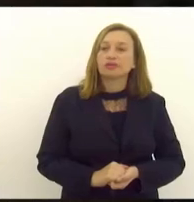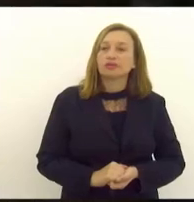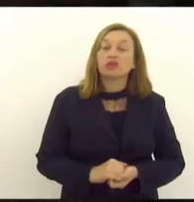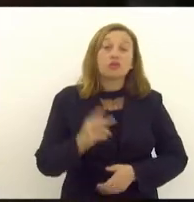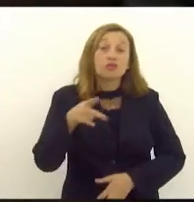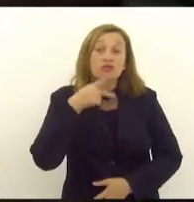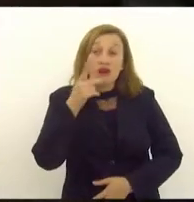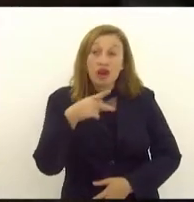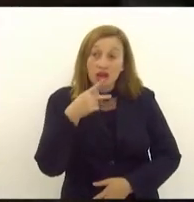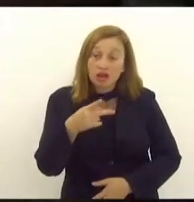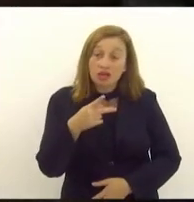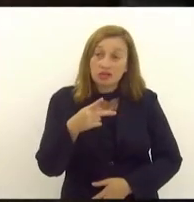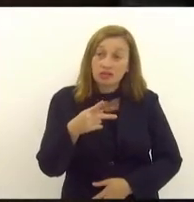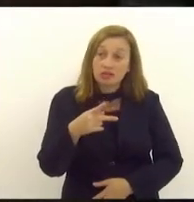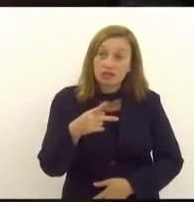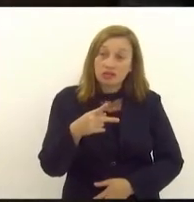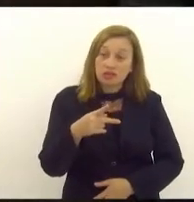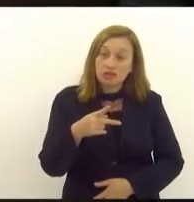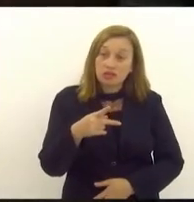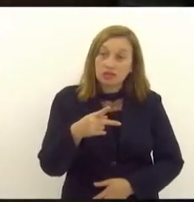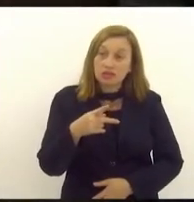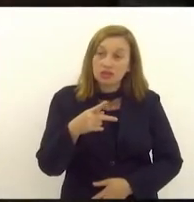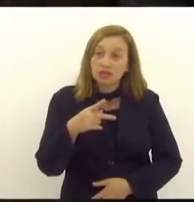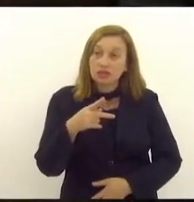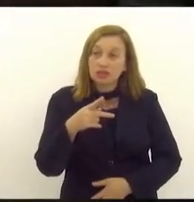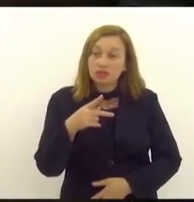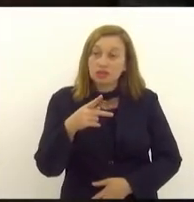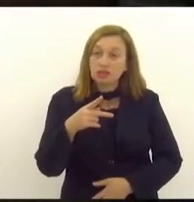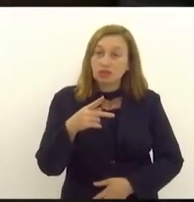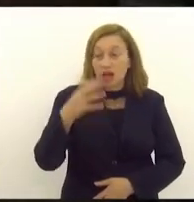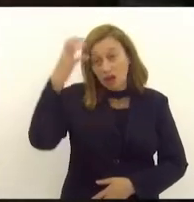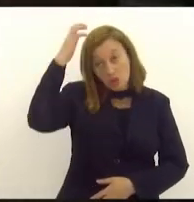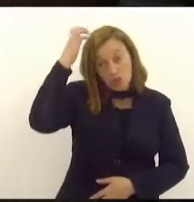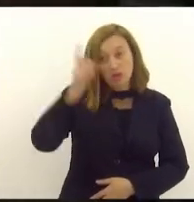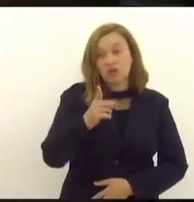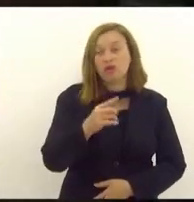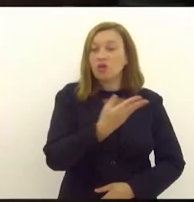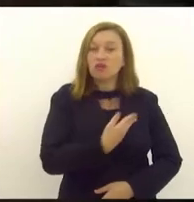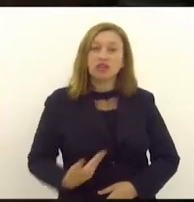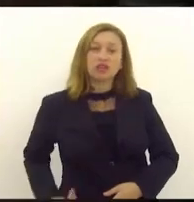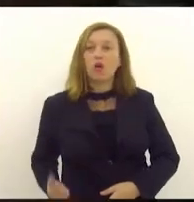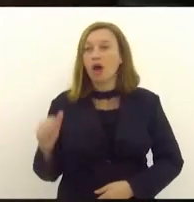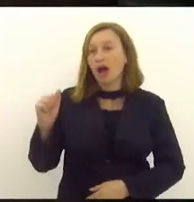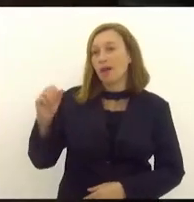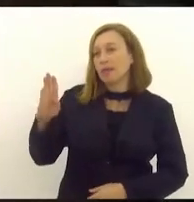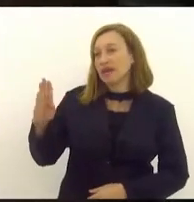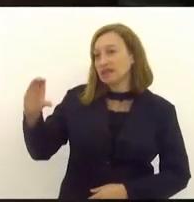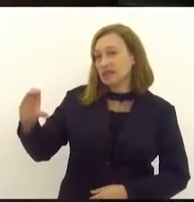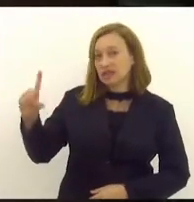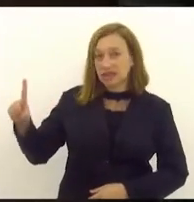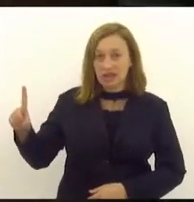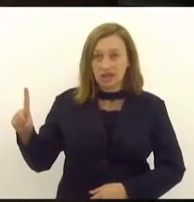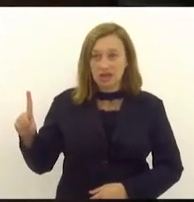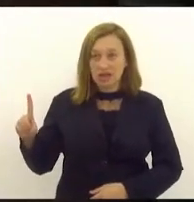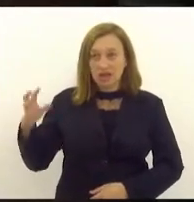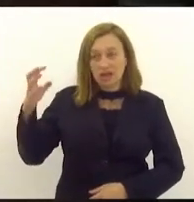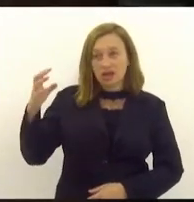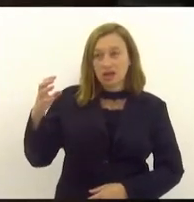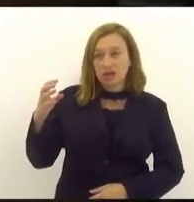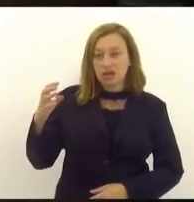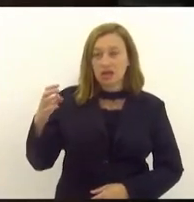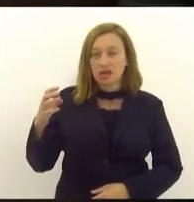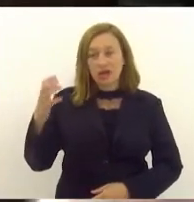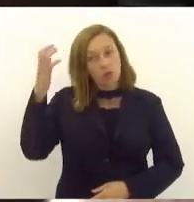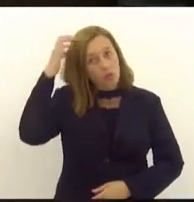falamos da condenação na corte inteira americana não é governadora ABC que é condenado não é meramente